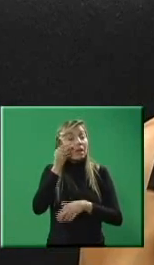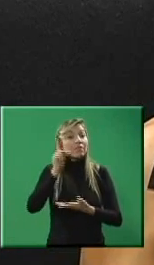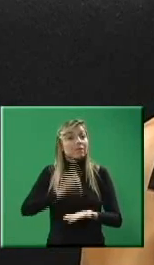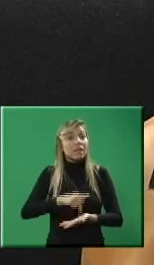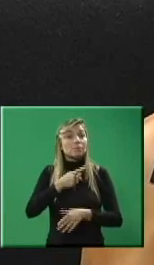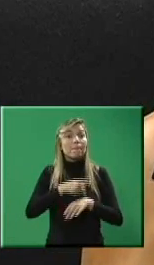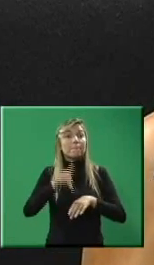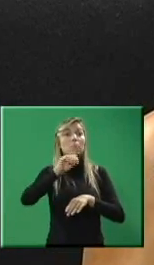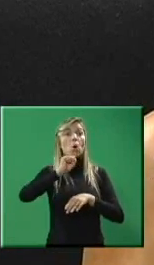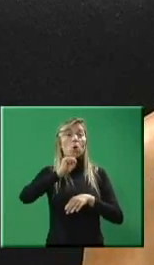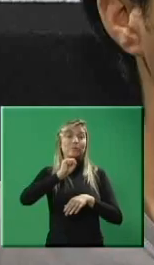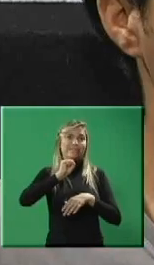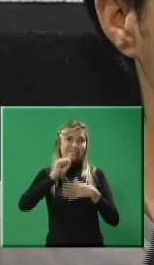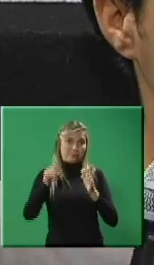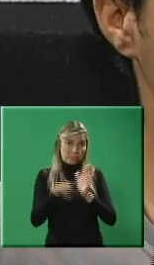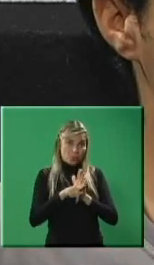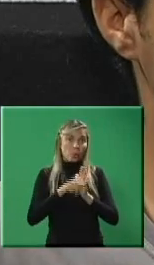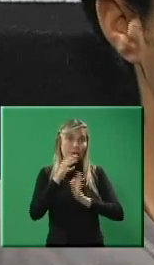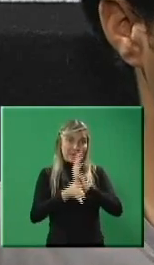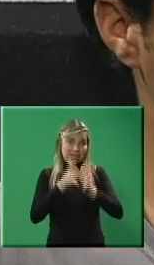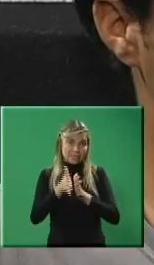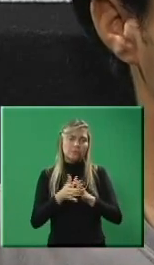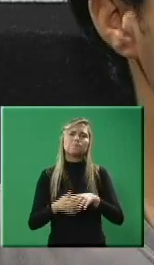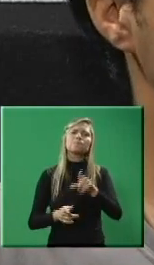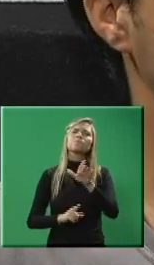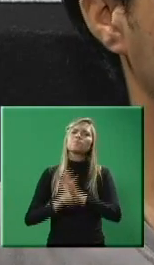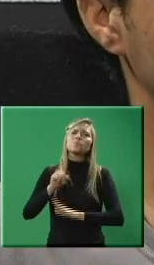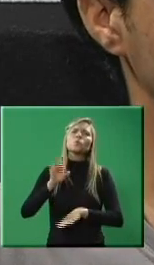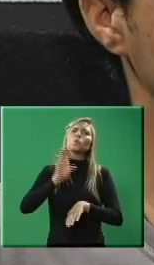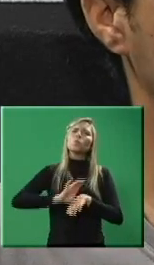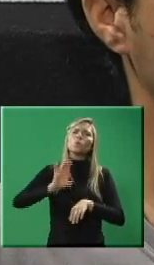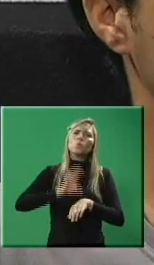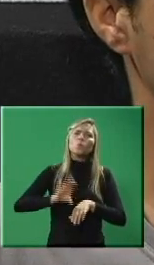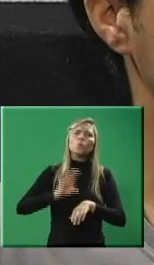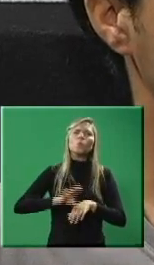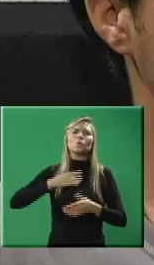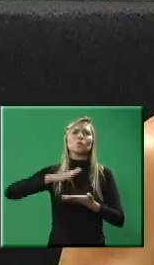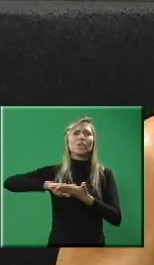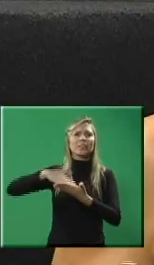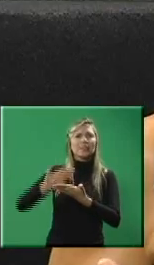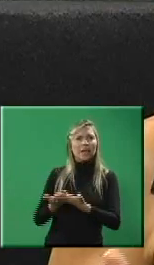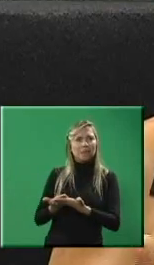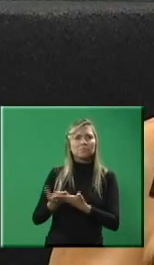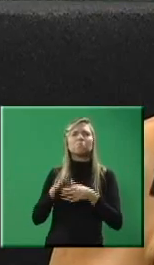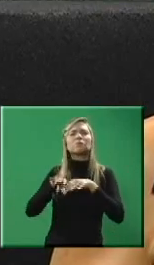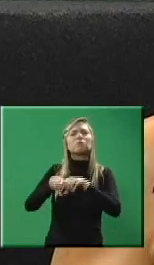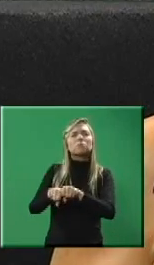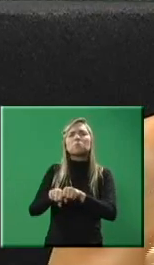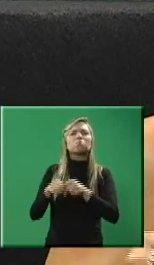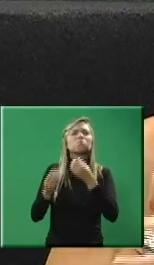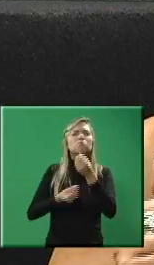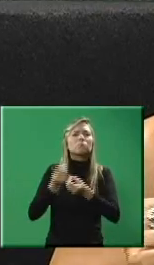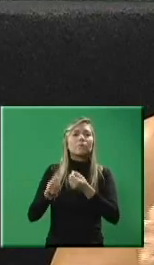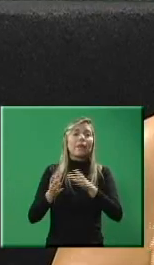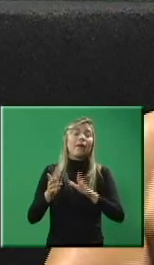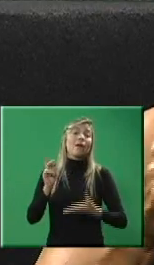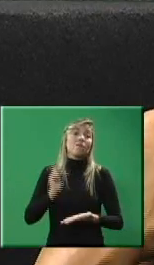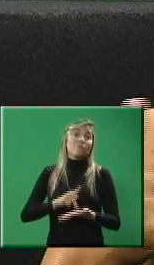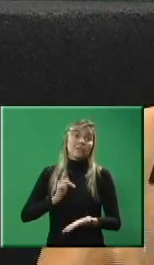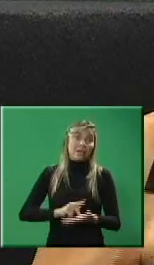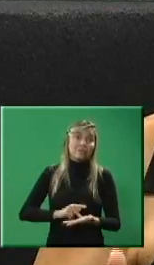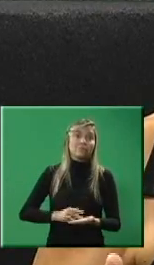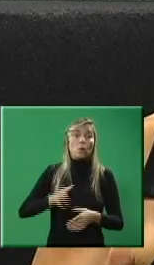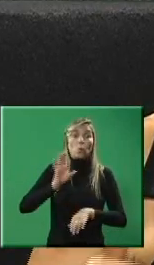de pós-graduação em Libras. E os cursos de formação para intérprete? O intérprete, ele não tem